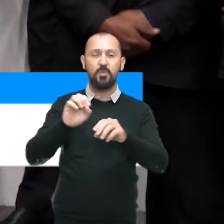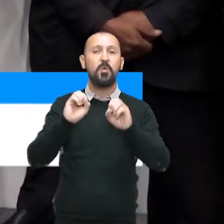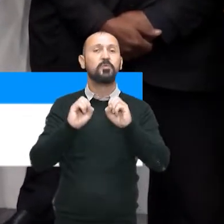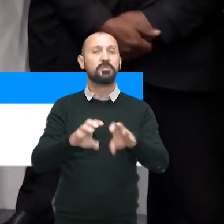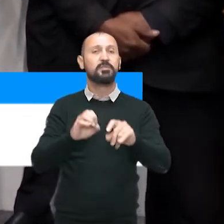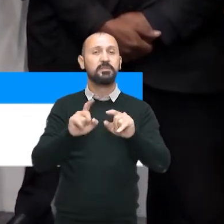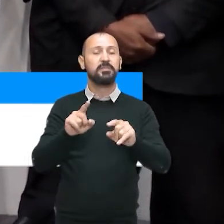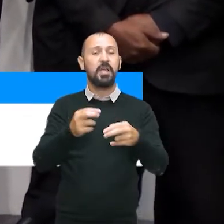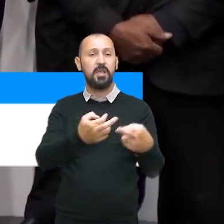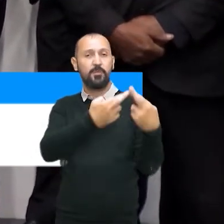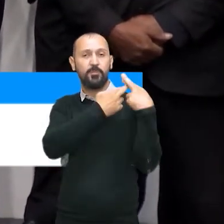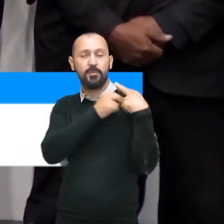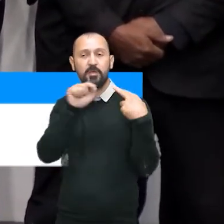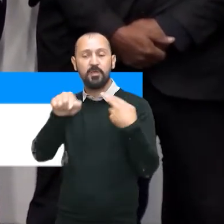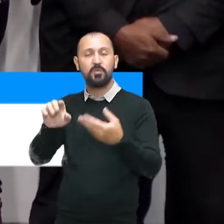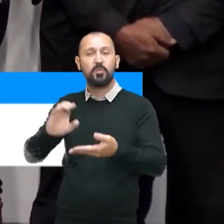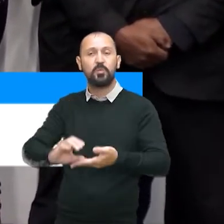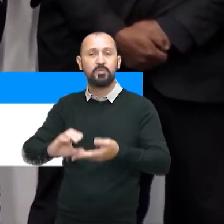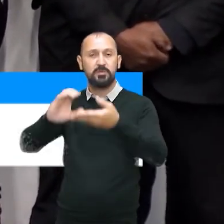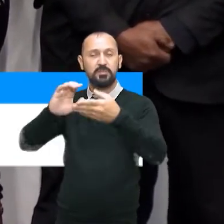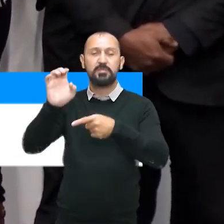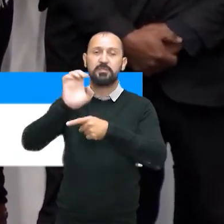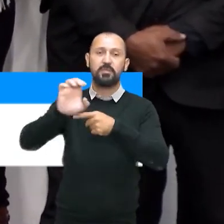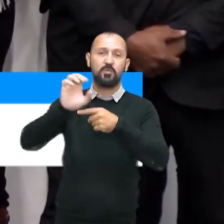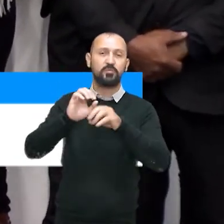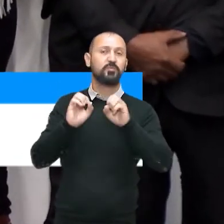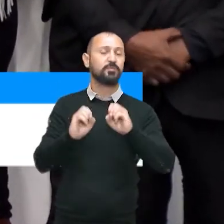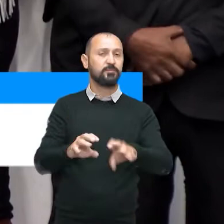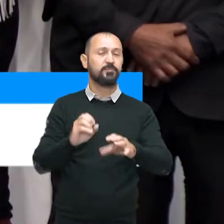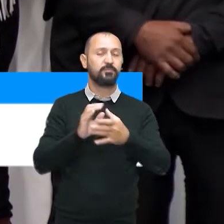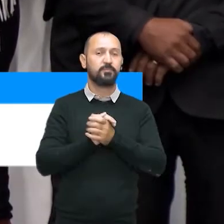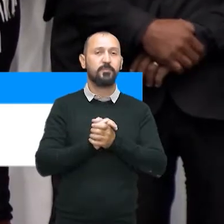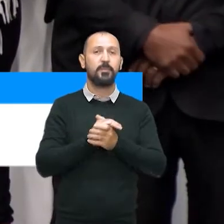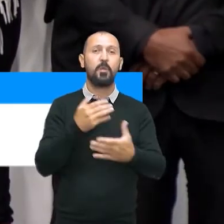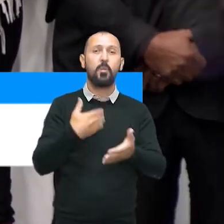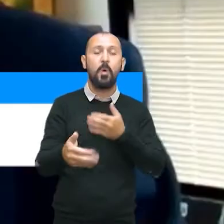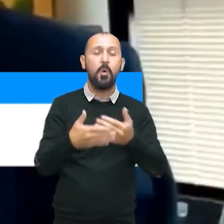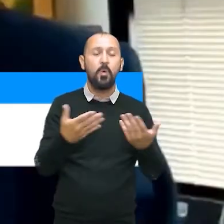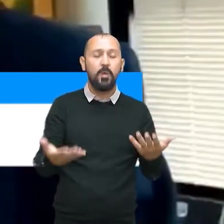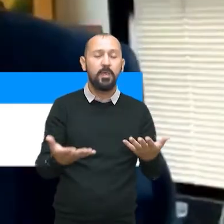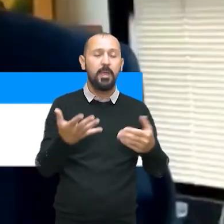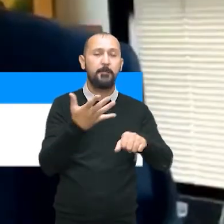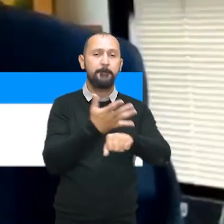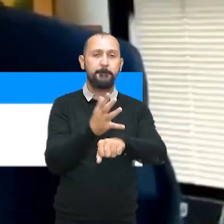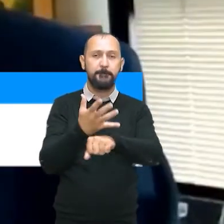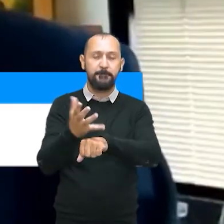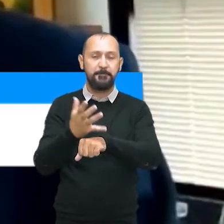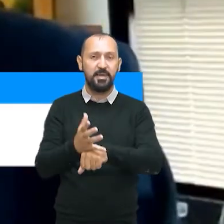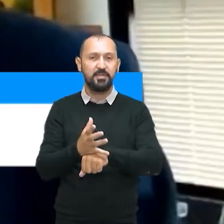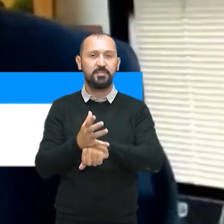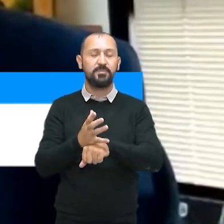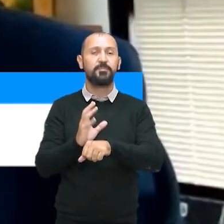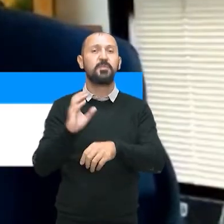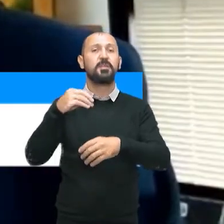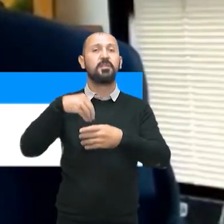sistema estadual de ensino é de competência do Conselho Estadual de Educação. Qualquer ato praticado no